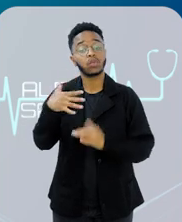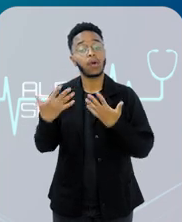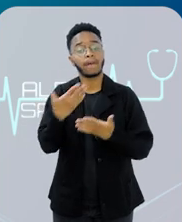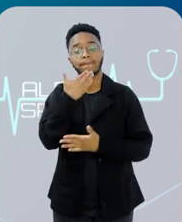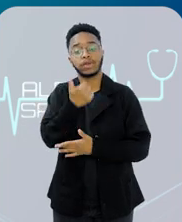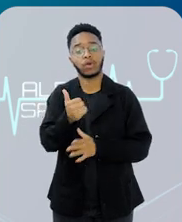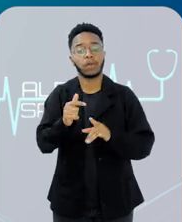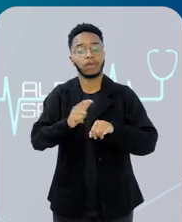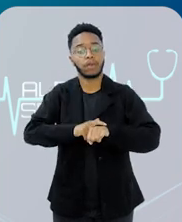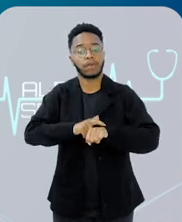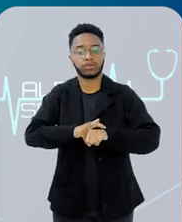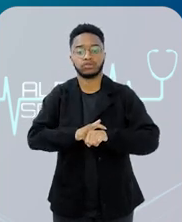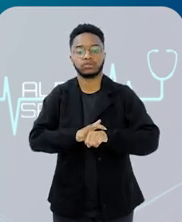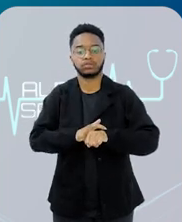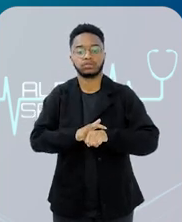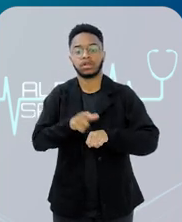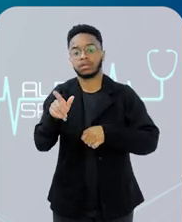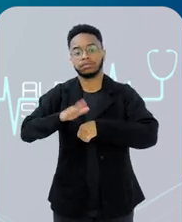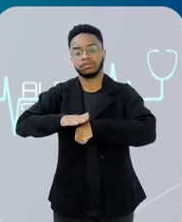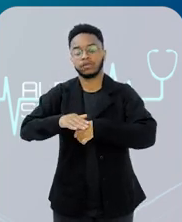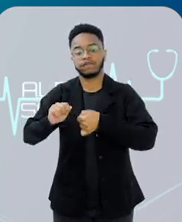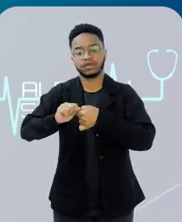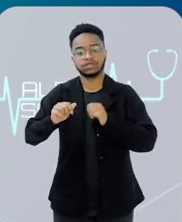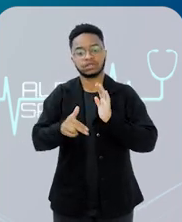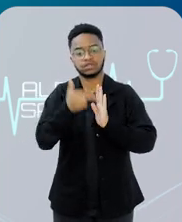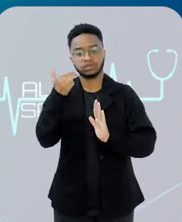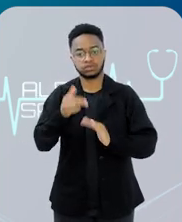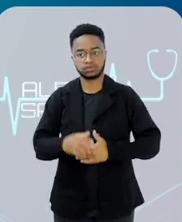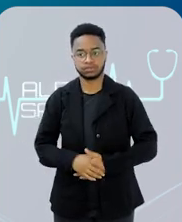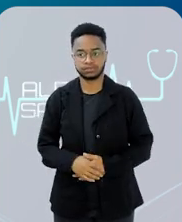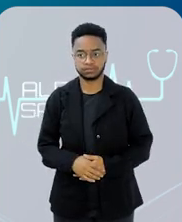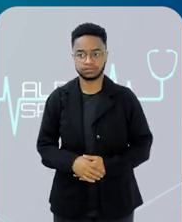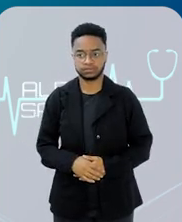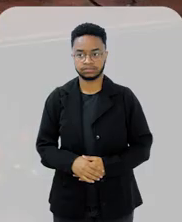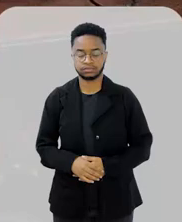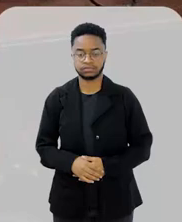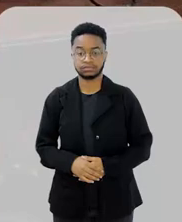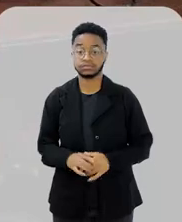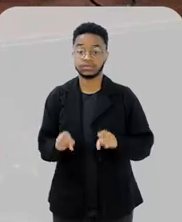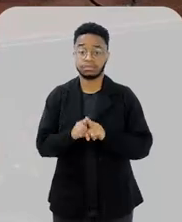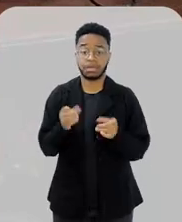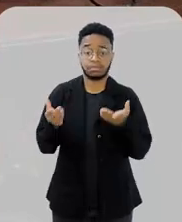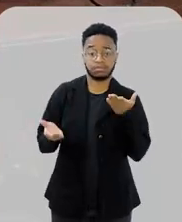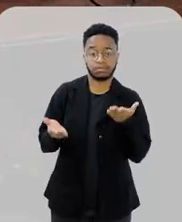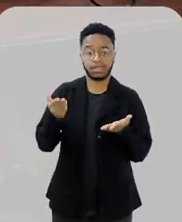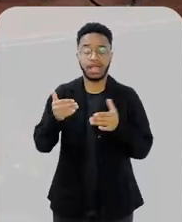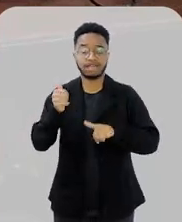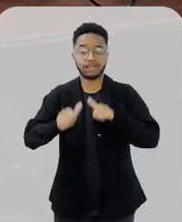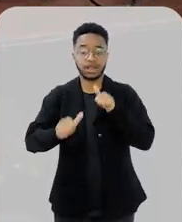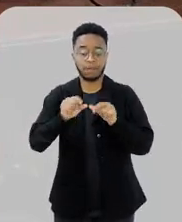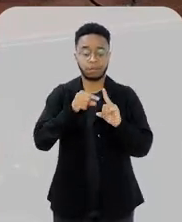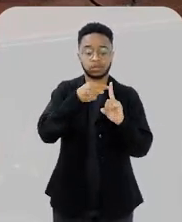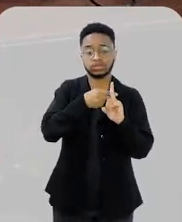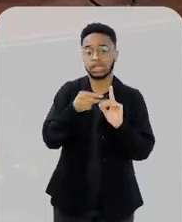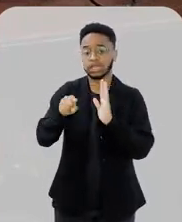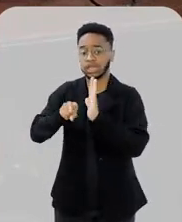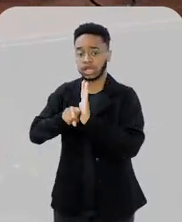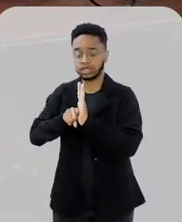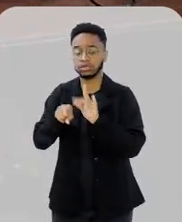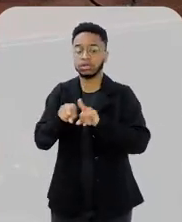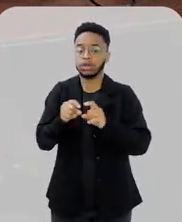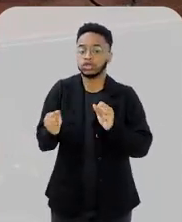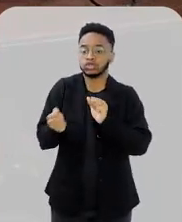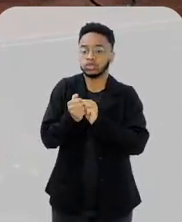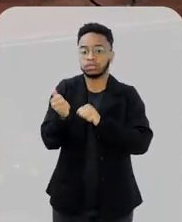pelo melhor momento dela se submeter ao procedimento. E colocando na balança ali, né, os prós e contras, junto